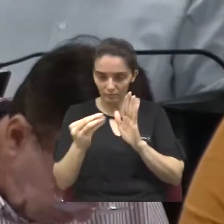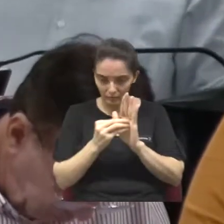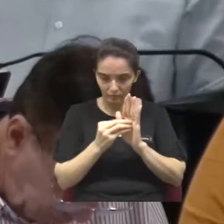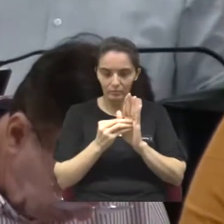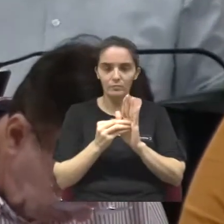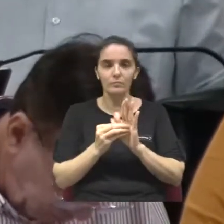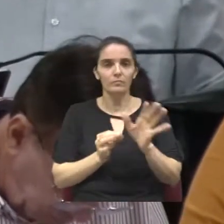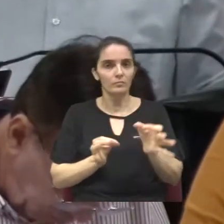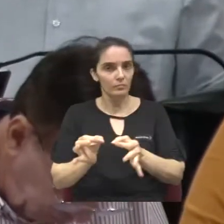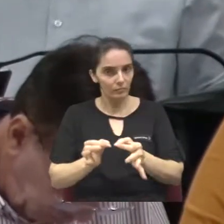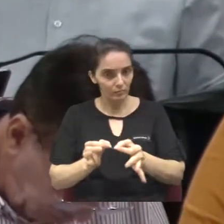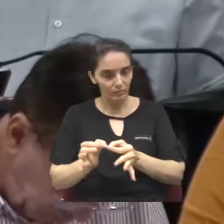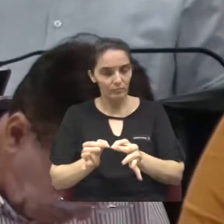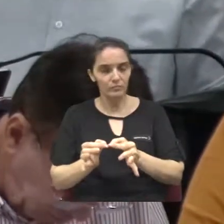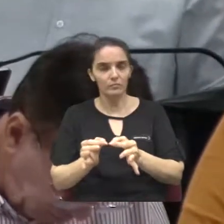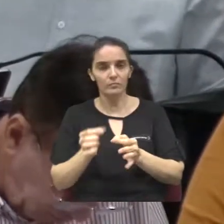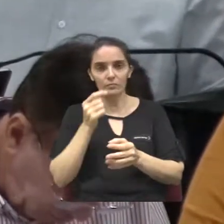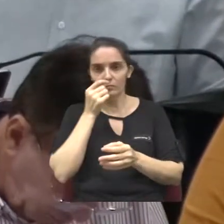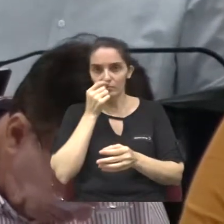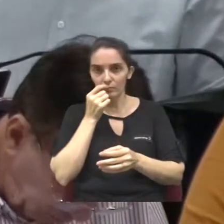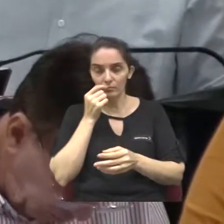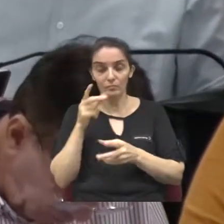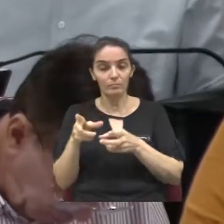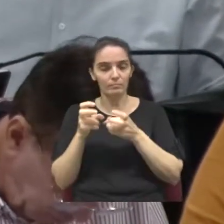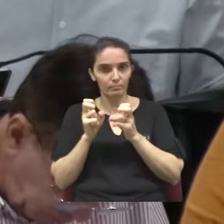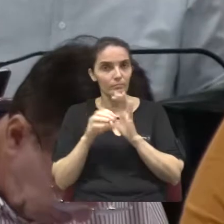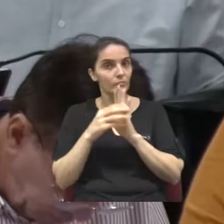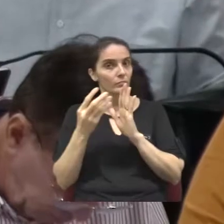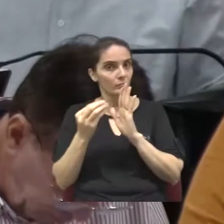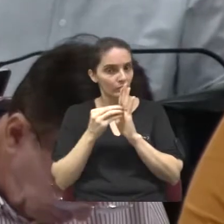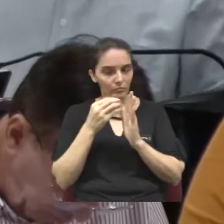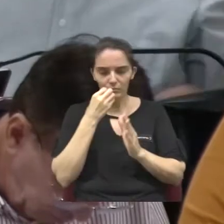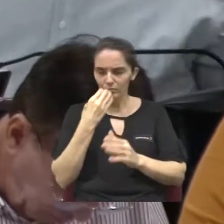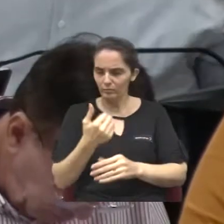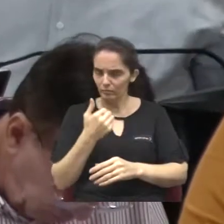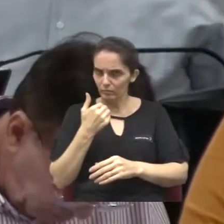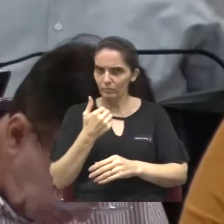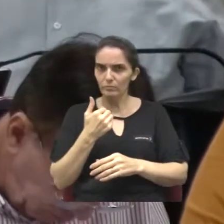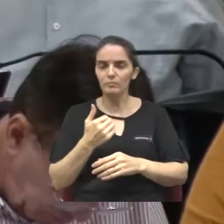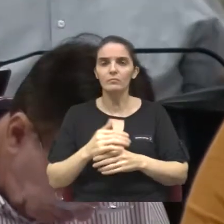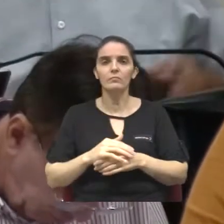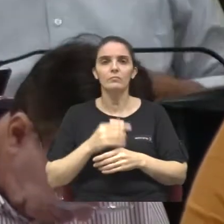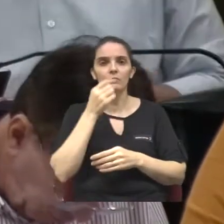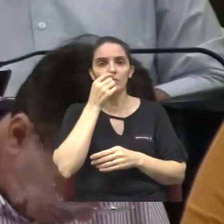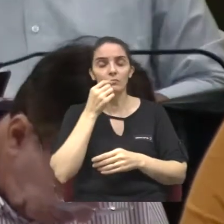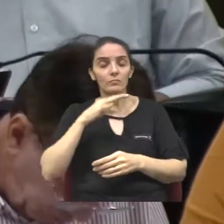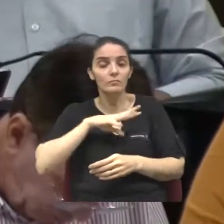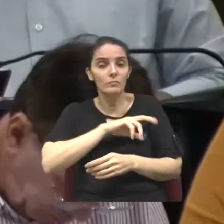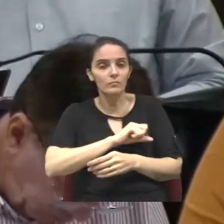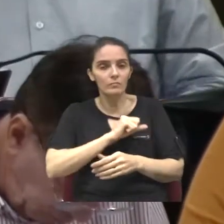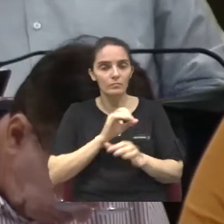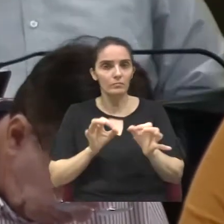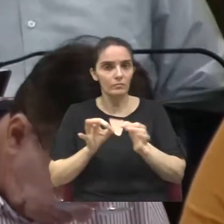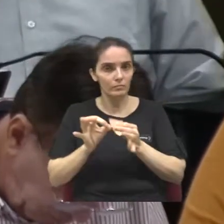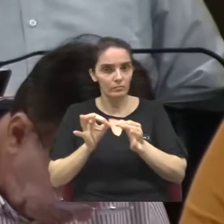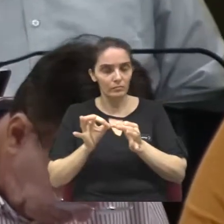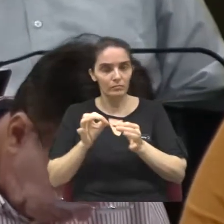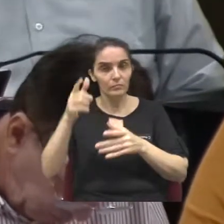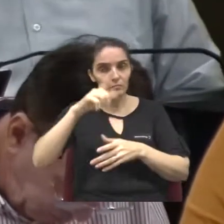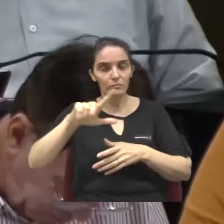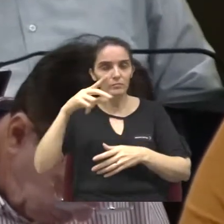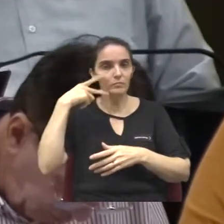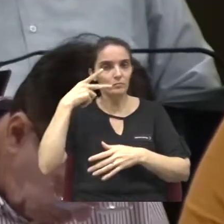e que eu vejo que é uma emenda boa para o projeto. Gosto desse tipo de projeto, quando é feito a várias